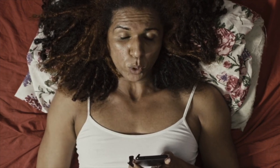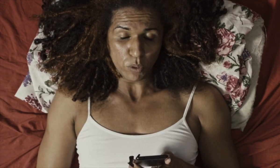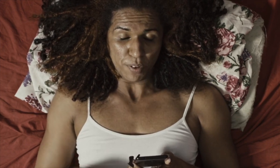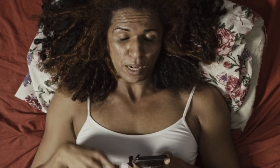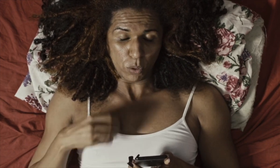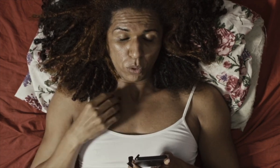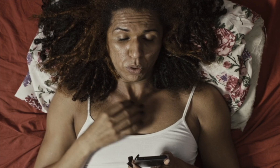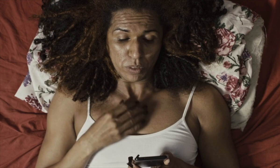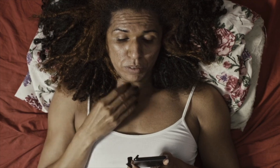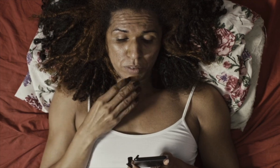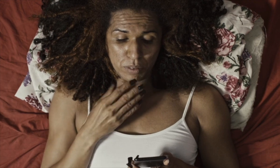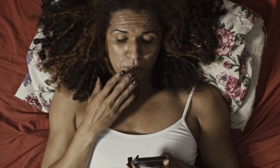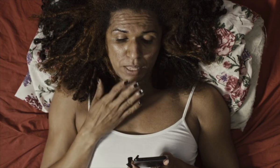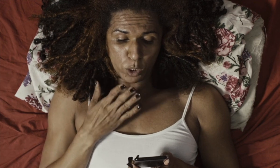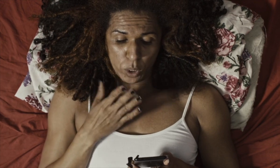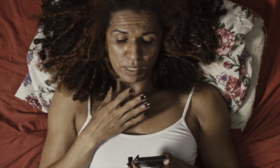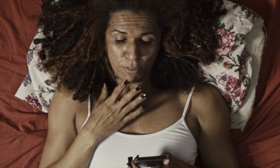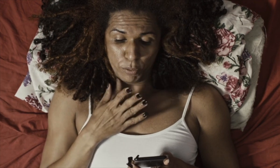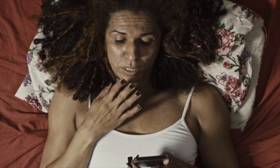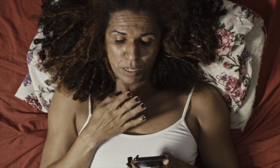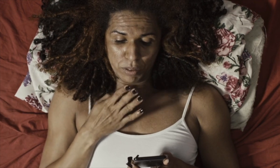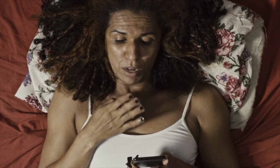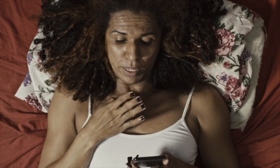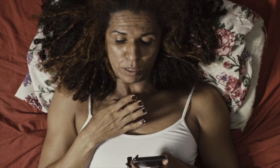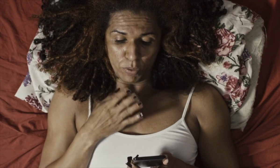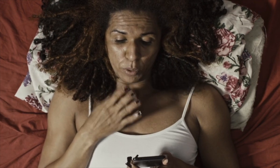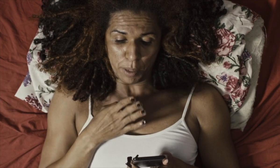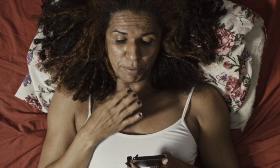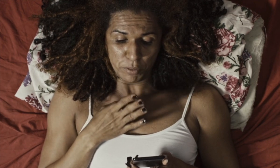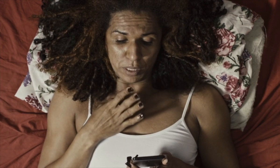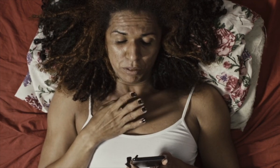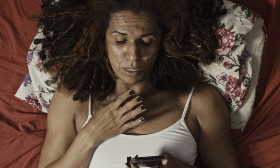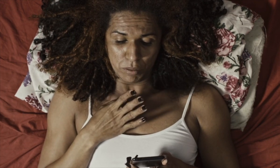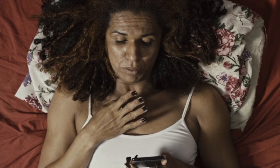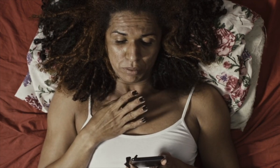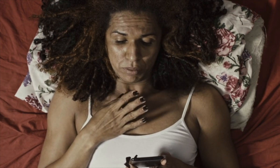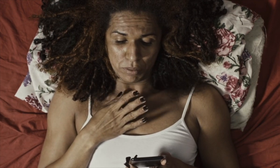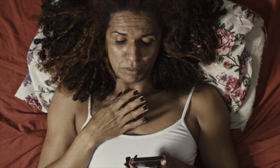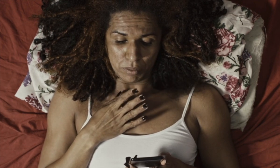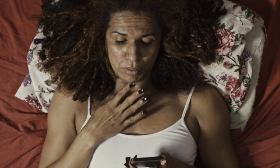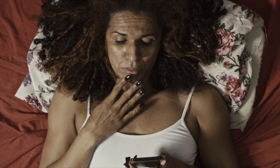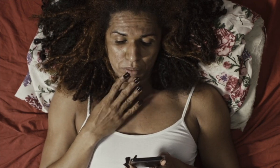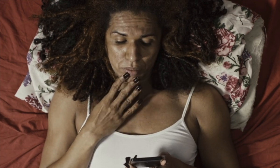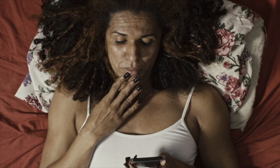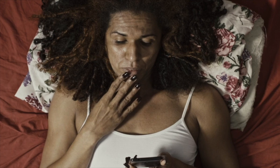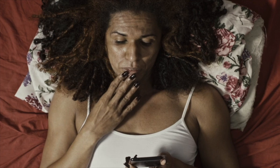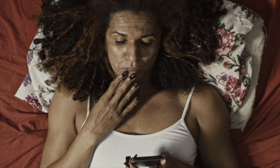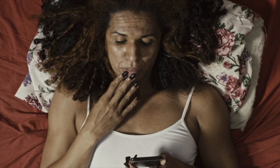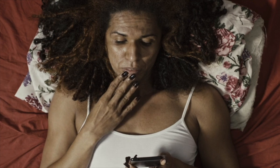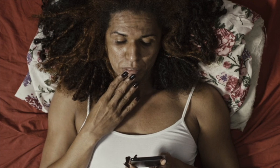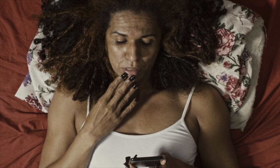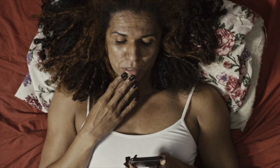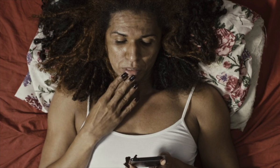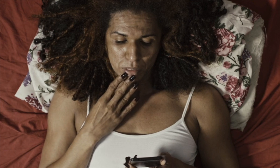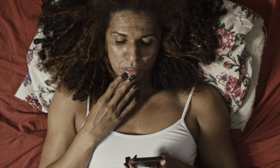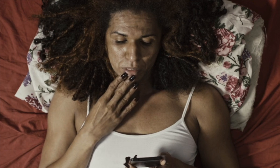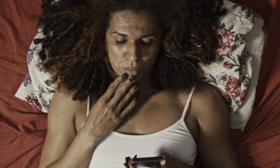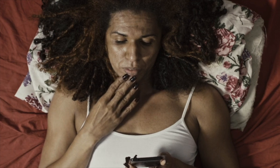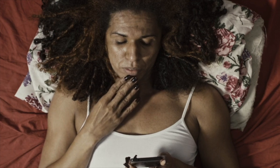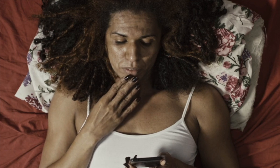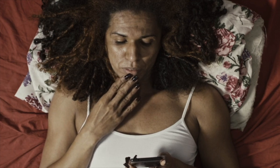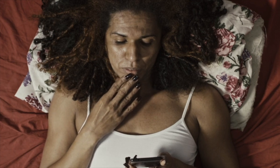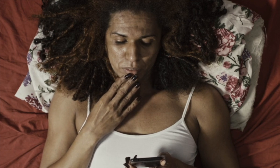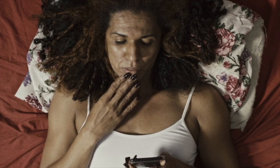Nego, mas tu não falou da história da função não, né? Que eu voltei pra função não. Falei não, mulher. Falei não,